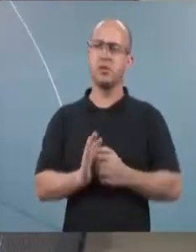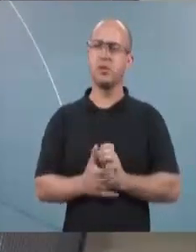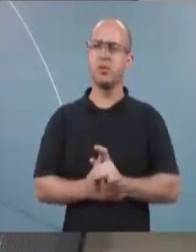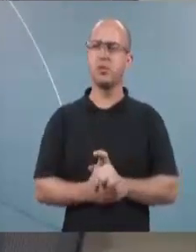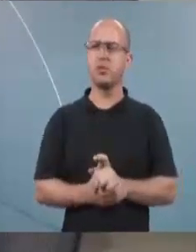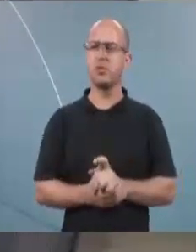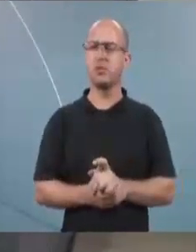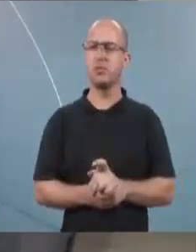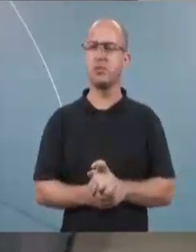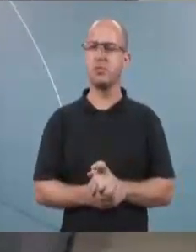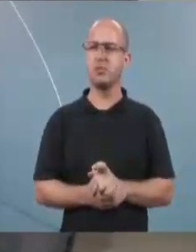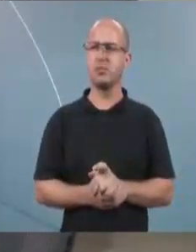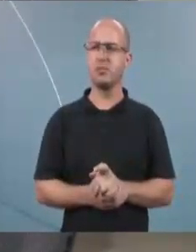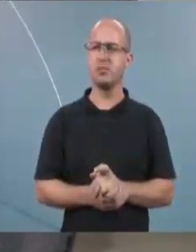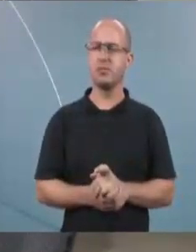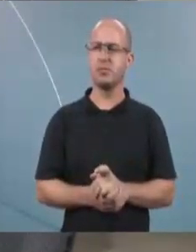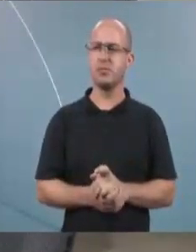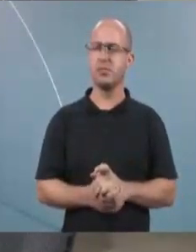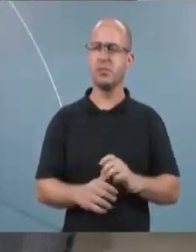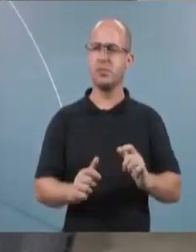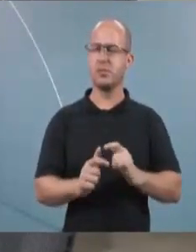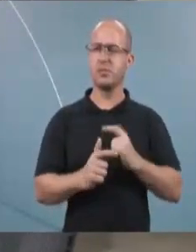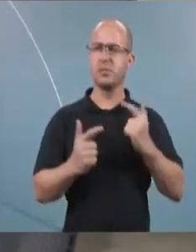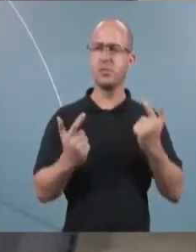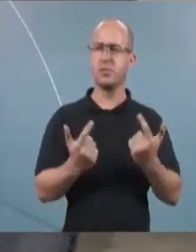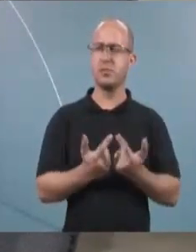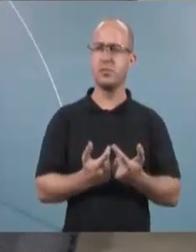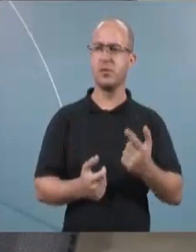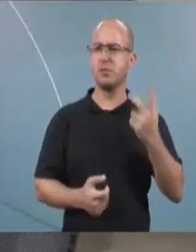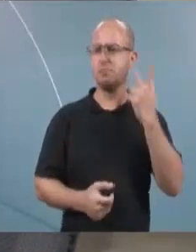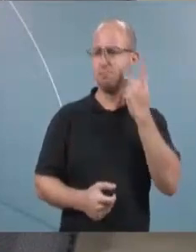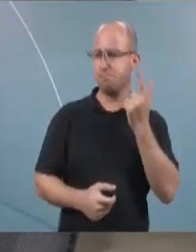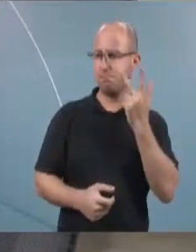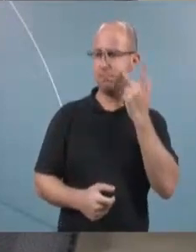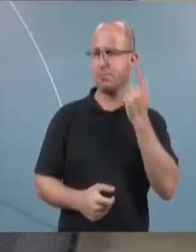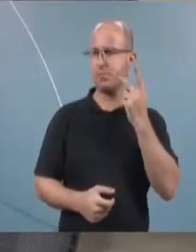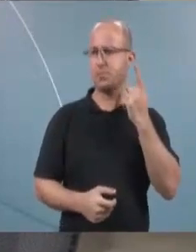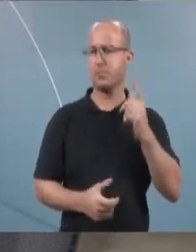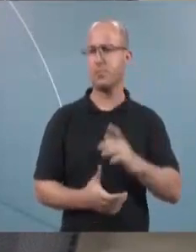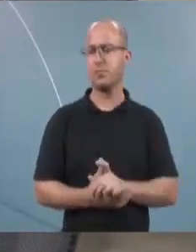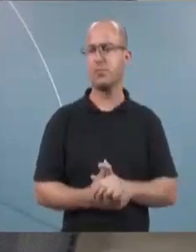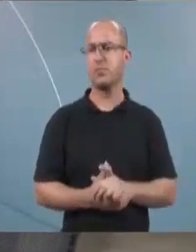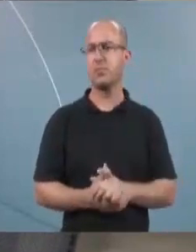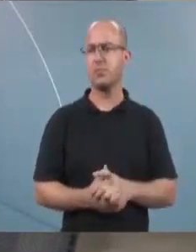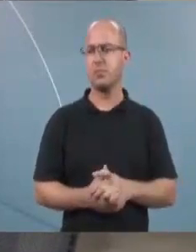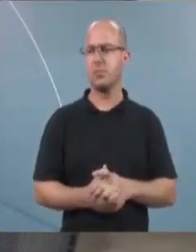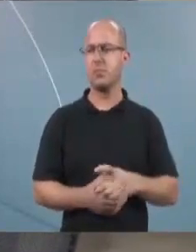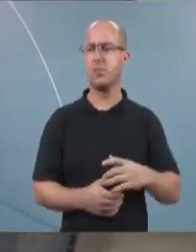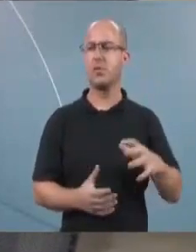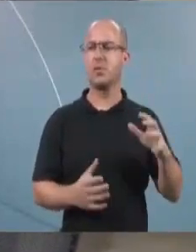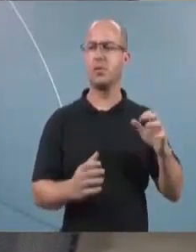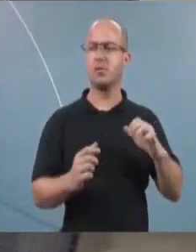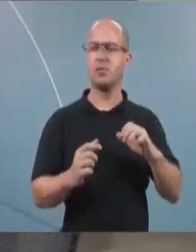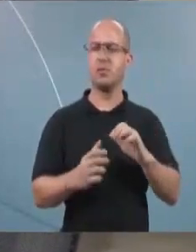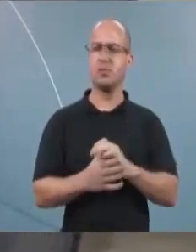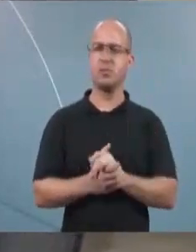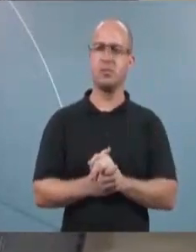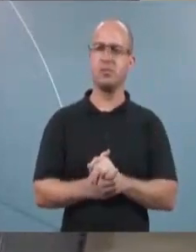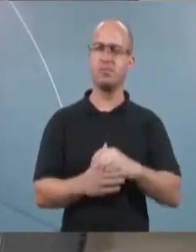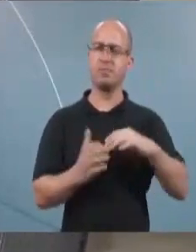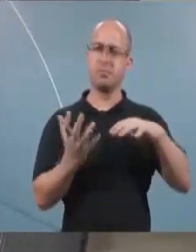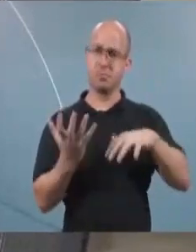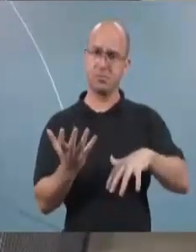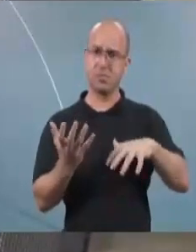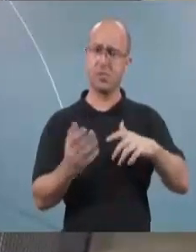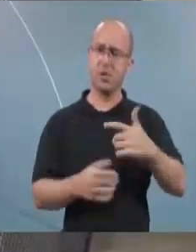a a Assembleia Legislativa do Ceará Como vai fazer como fez o Congresso Nacional Como vai